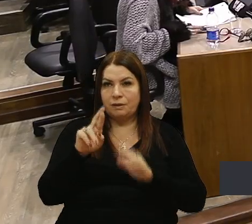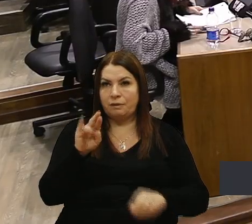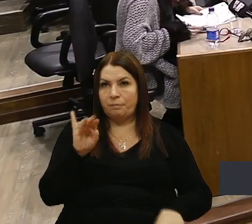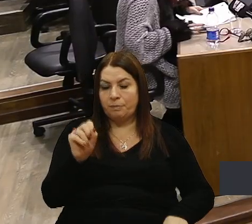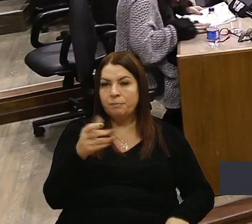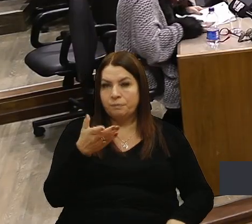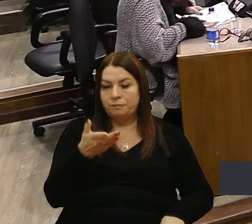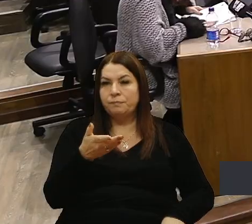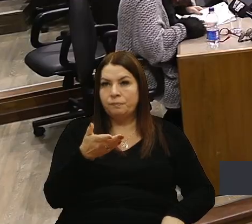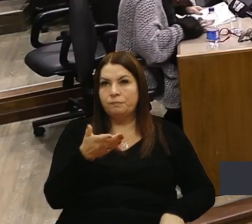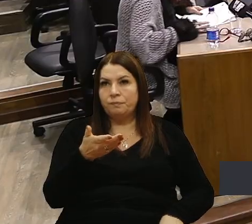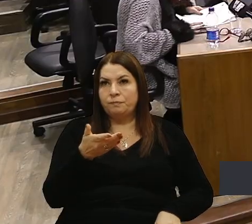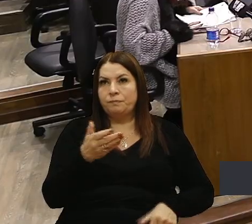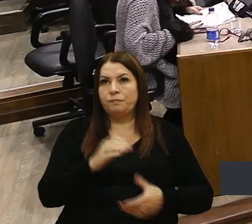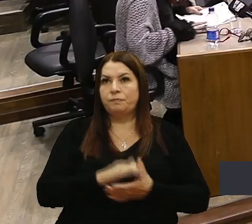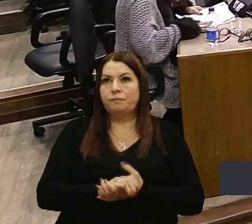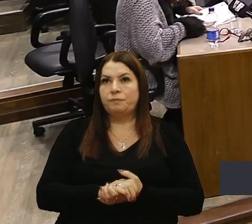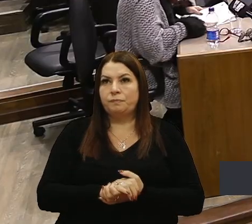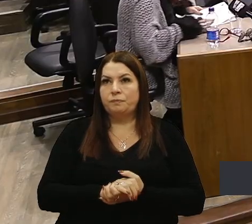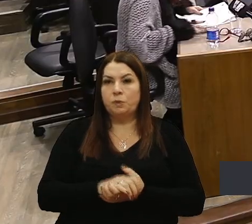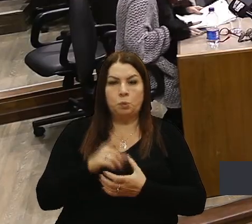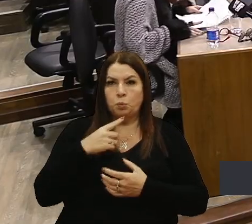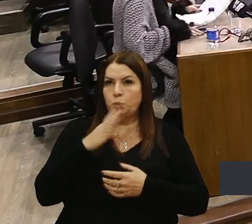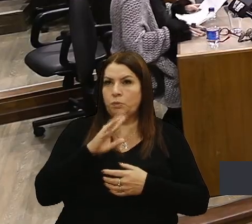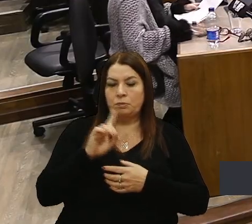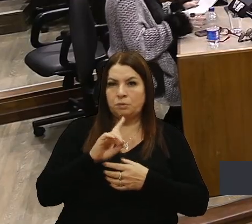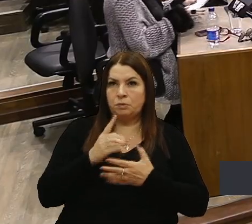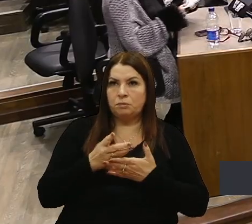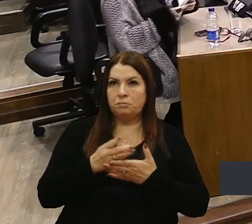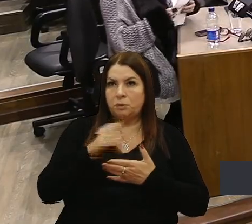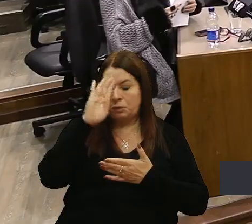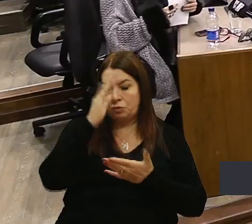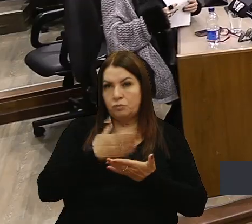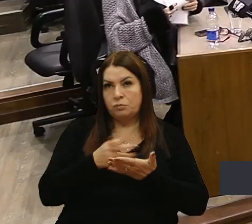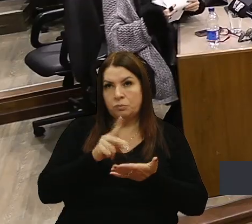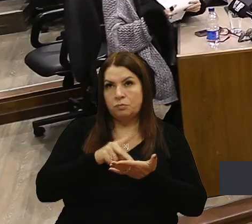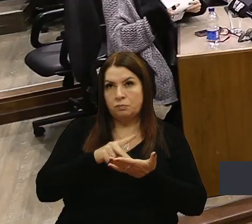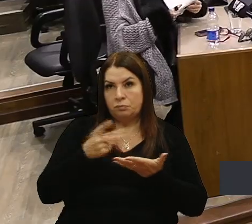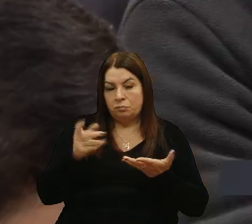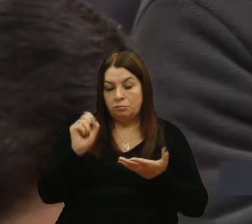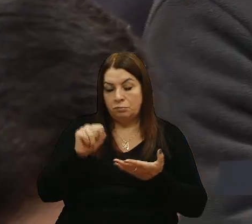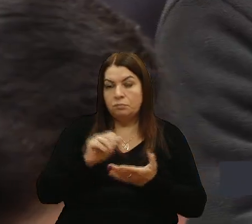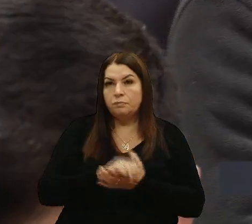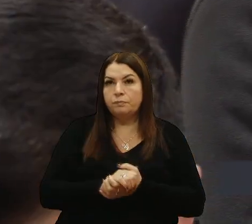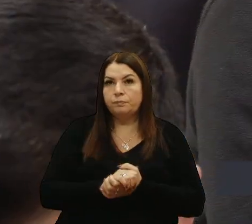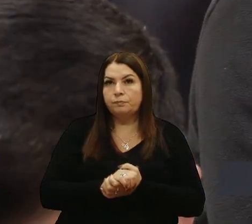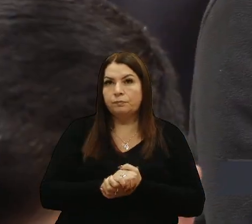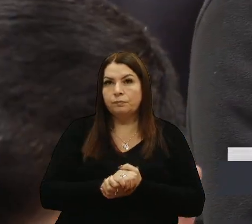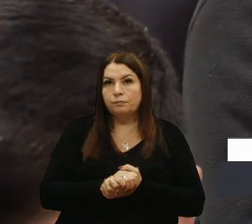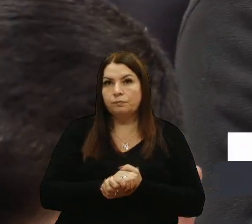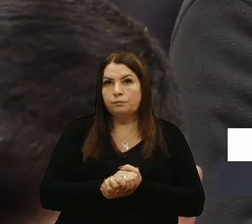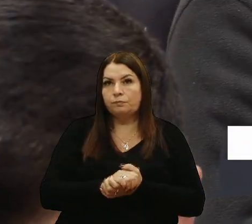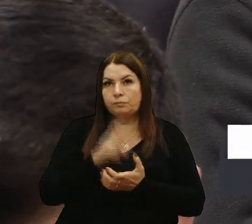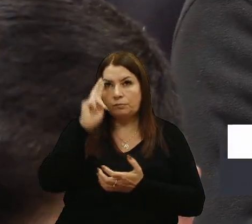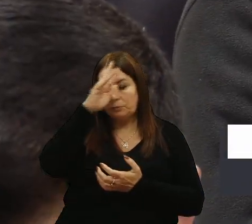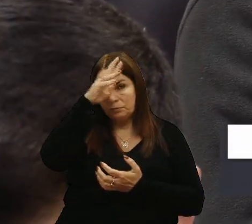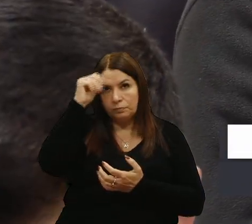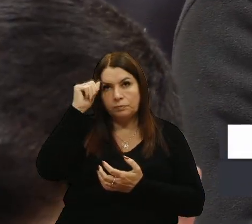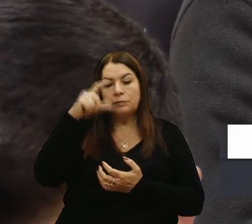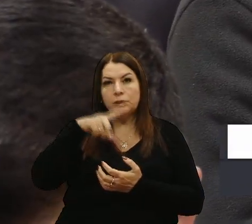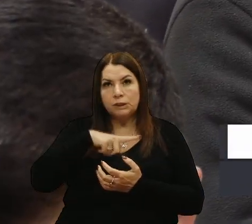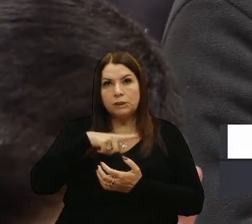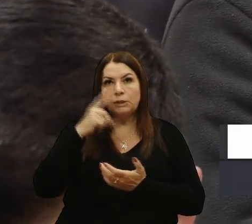RBS, até do qual desconhecia, eu acredito que seja verídica, sim, porque o prefeito ele tem